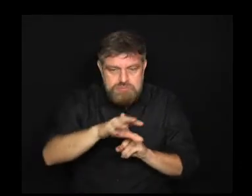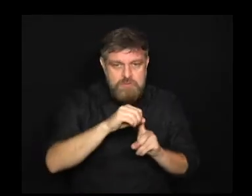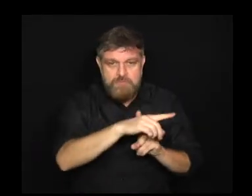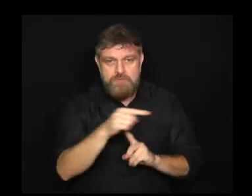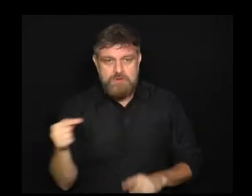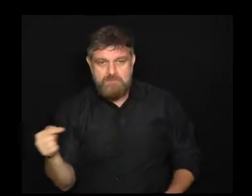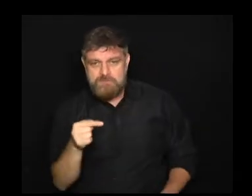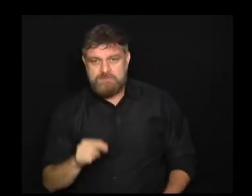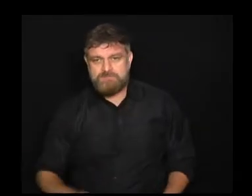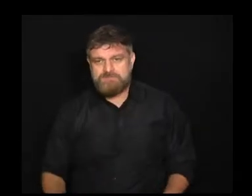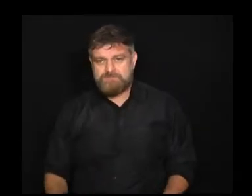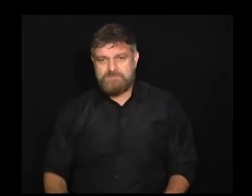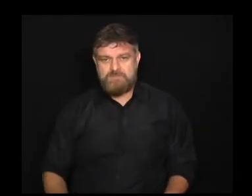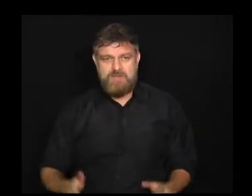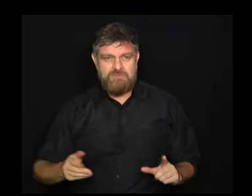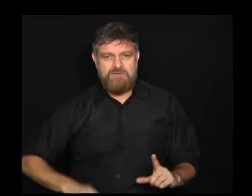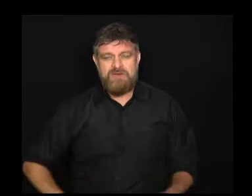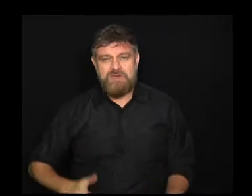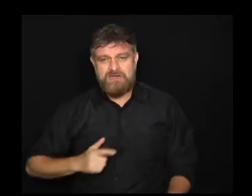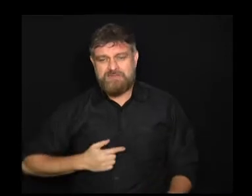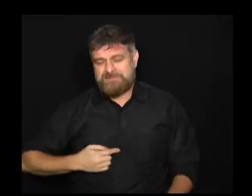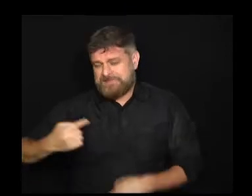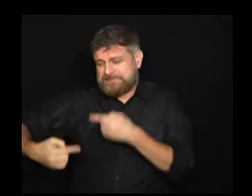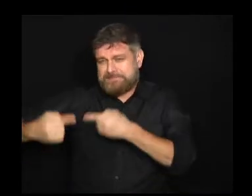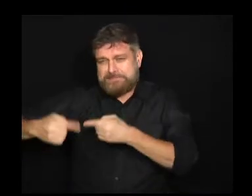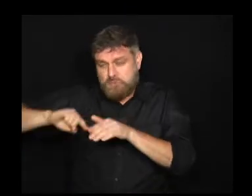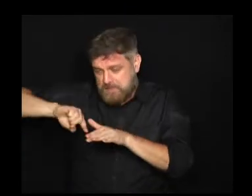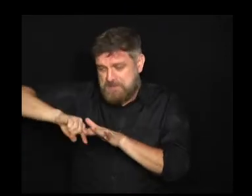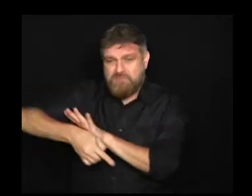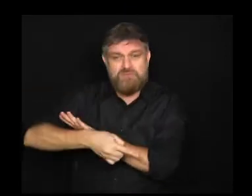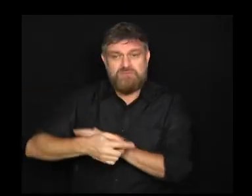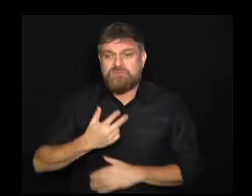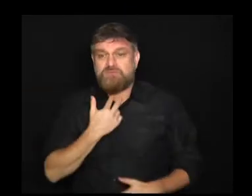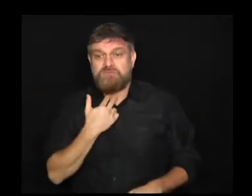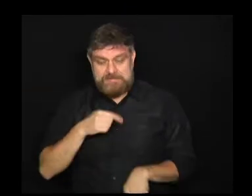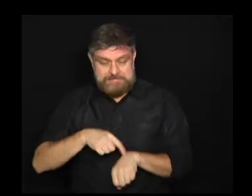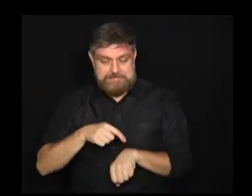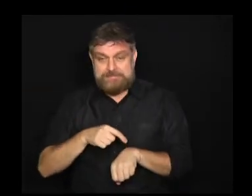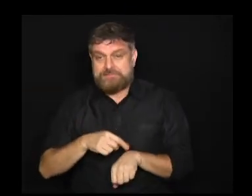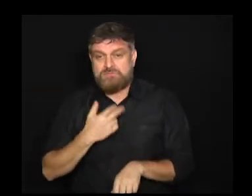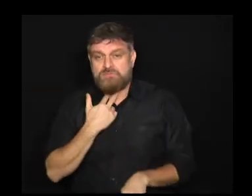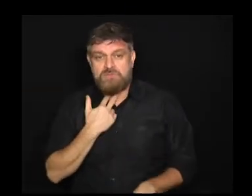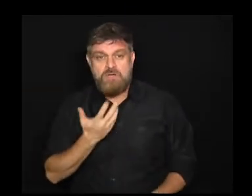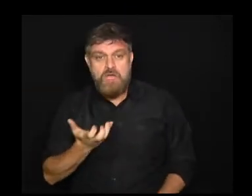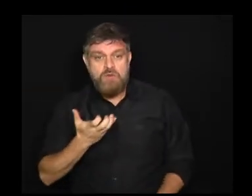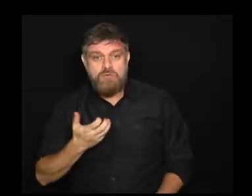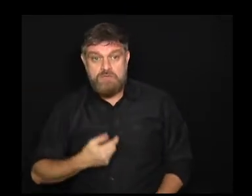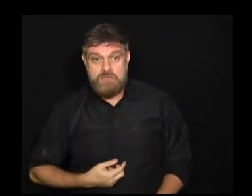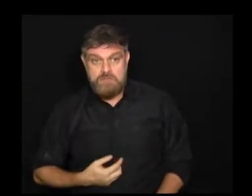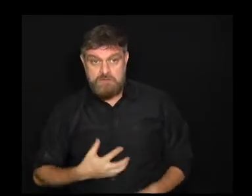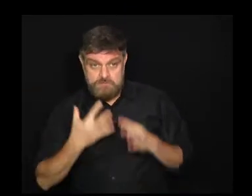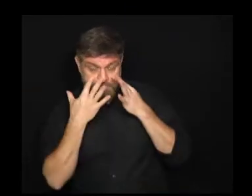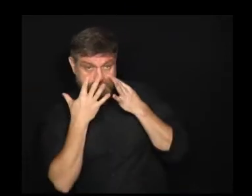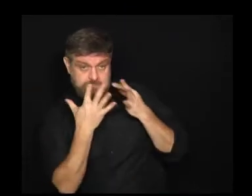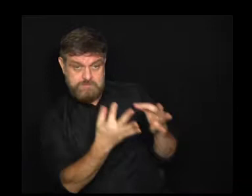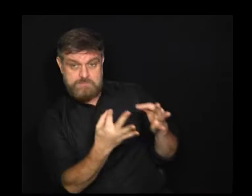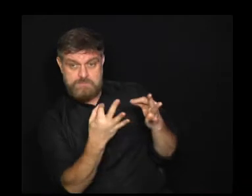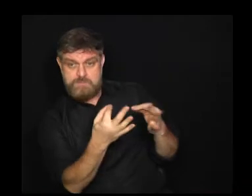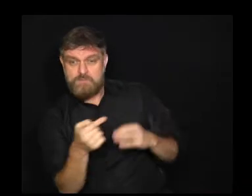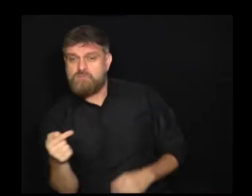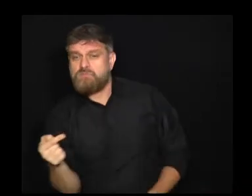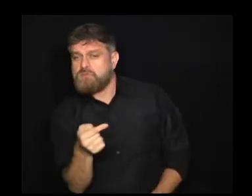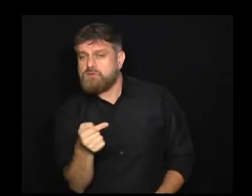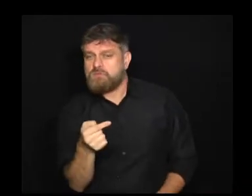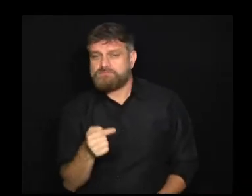dos casos. Acho que não convém a gente discutir muito sobre isso. Mas o que eu gostaria de chamar a atenção é em relação